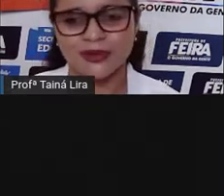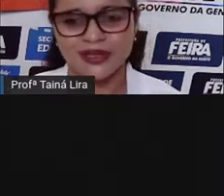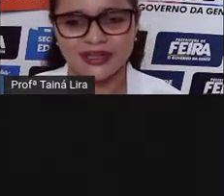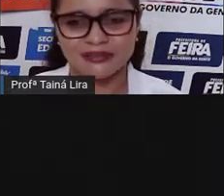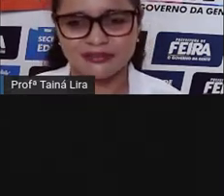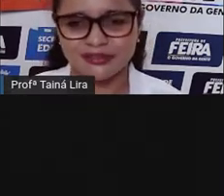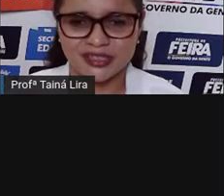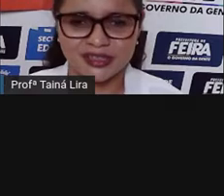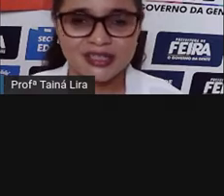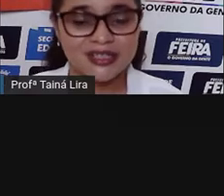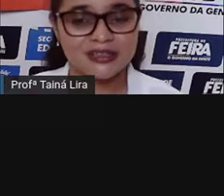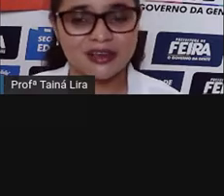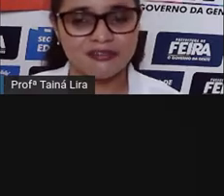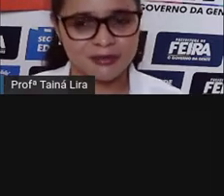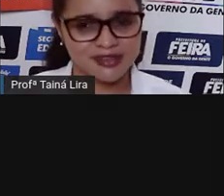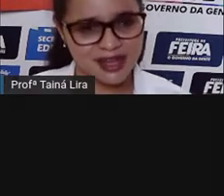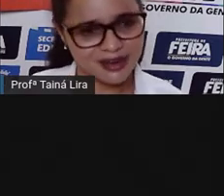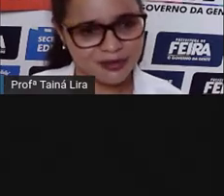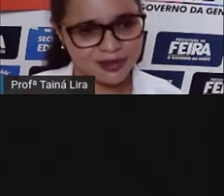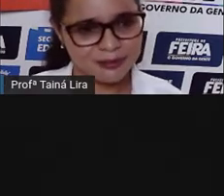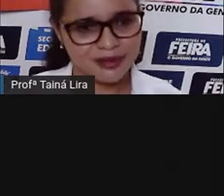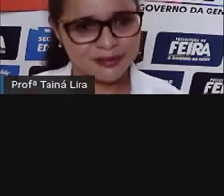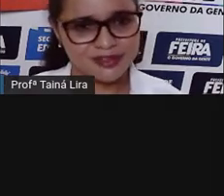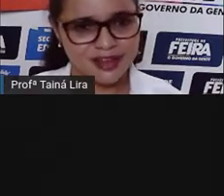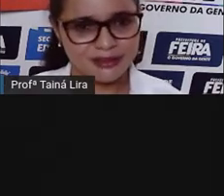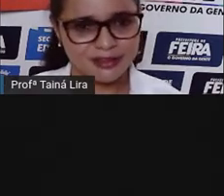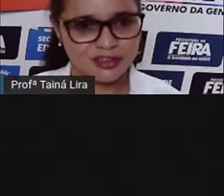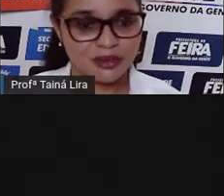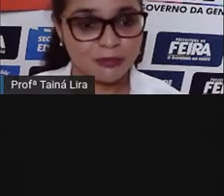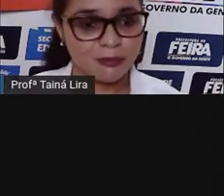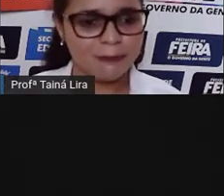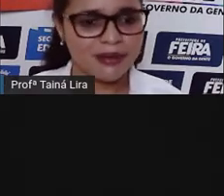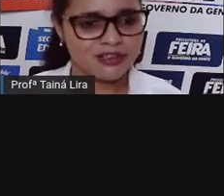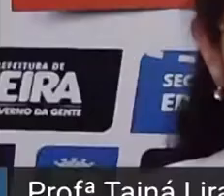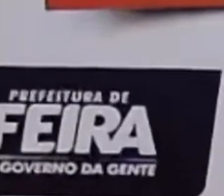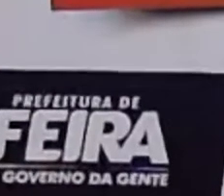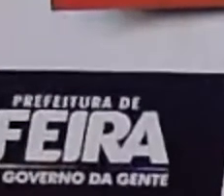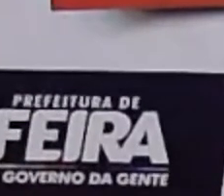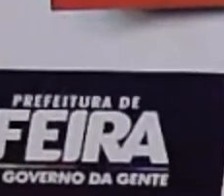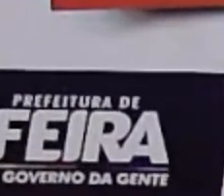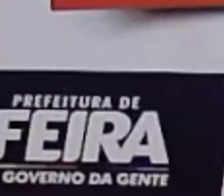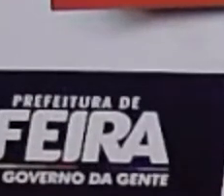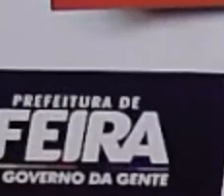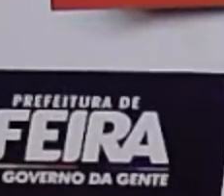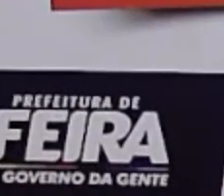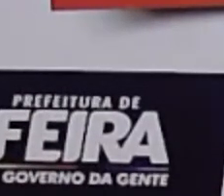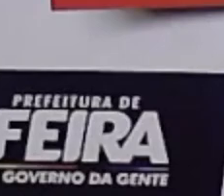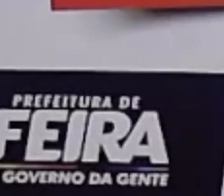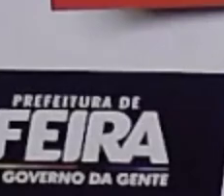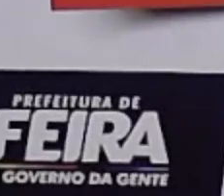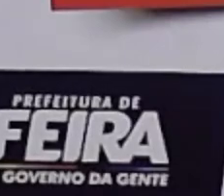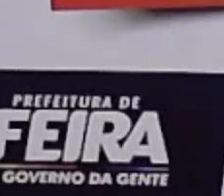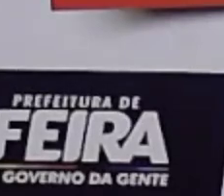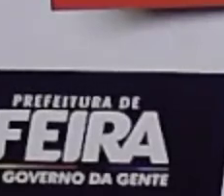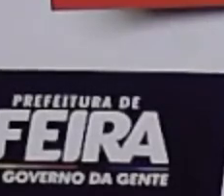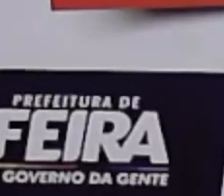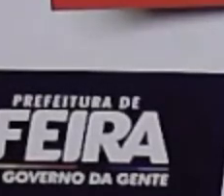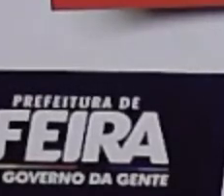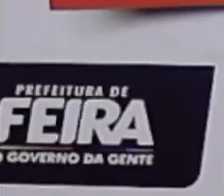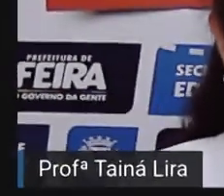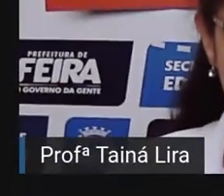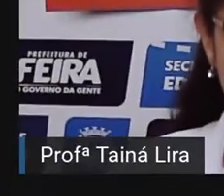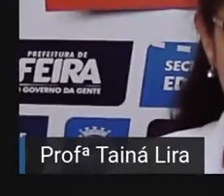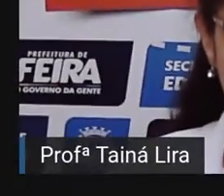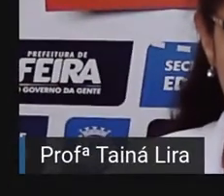lobo Enfim então vamos lá agora para nossa aula deixar para compartilhar aqui com vocês tá bom